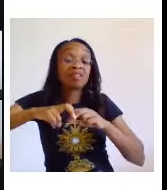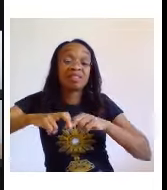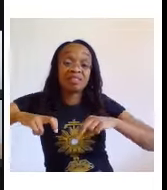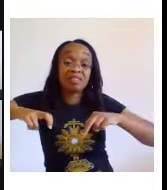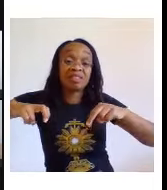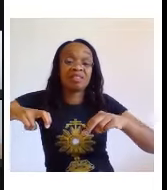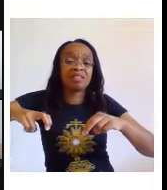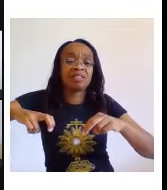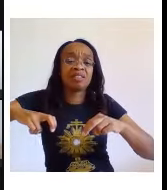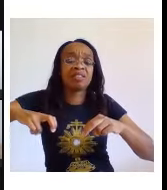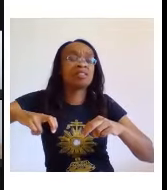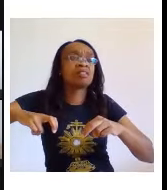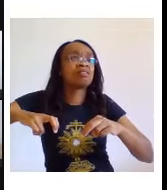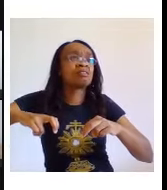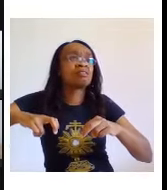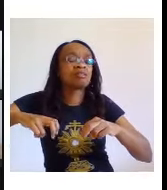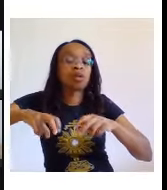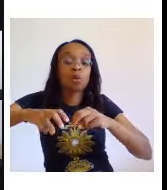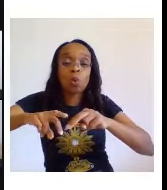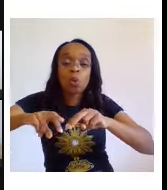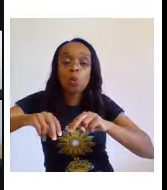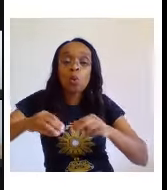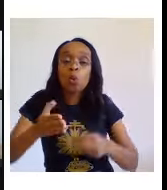que está numa